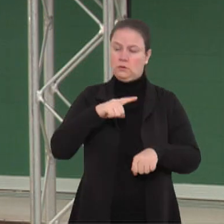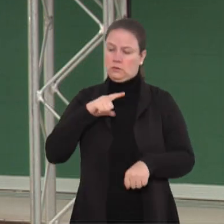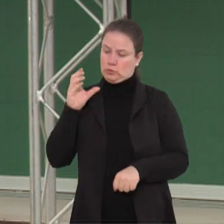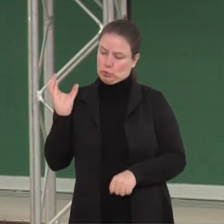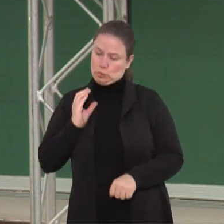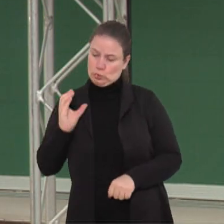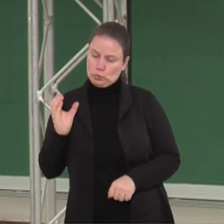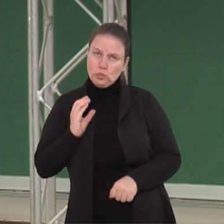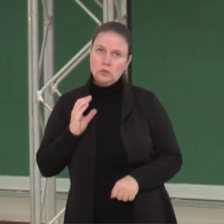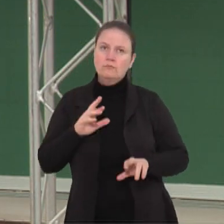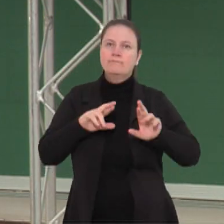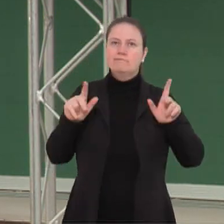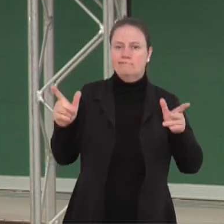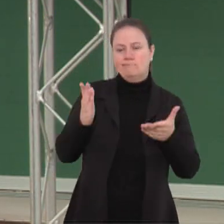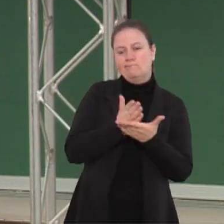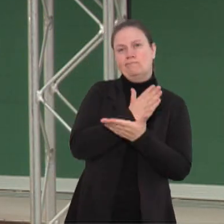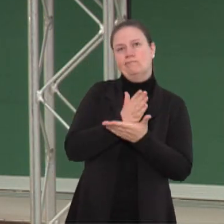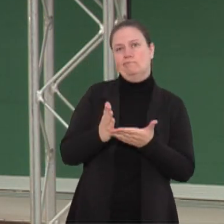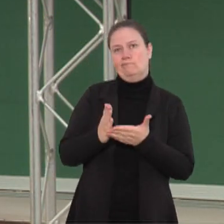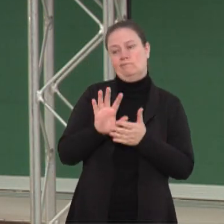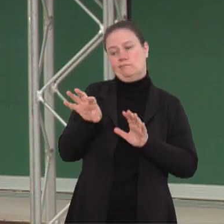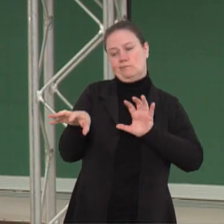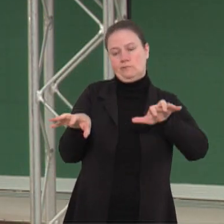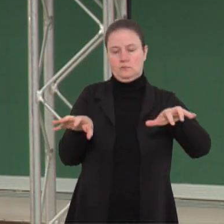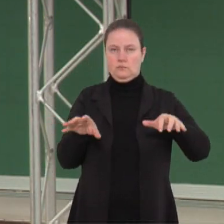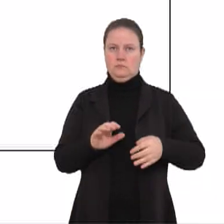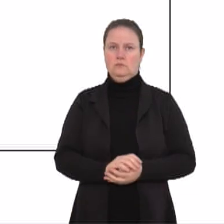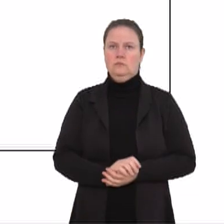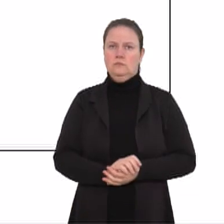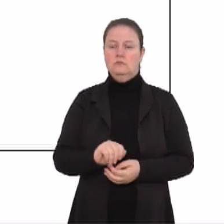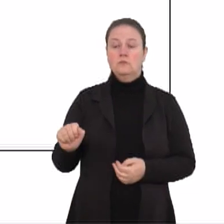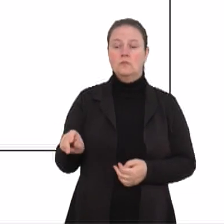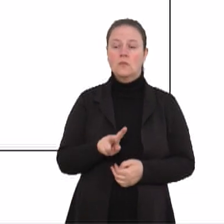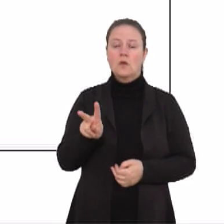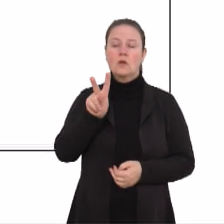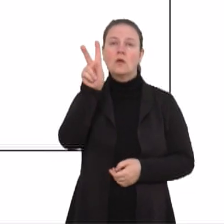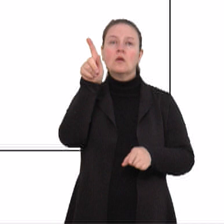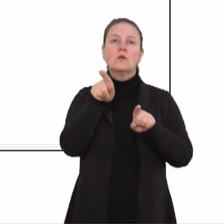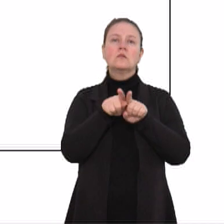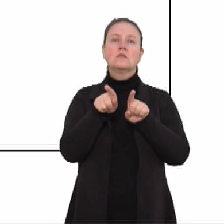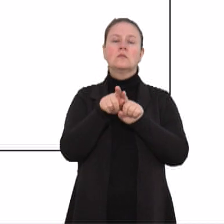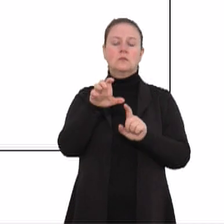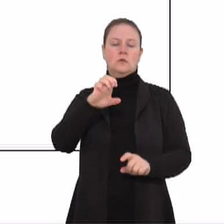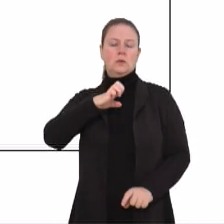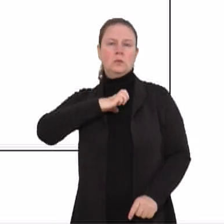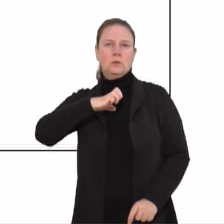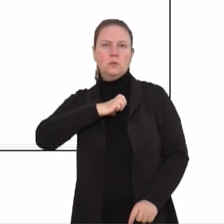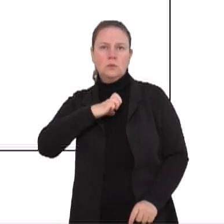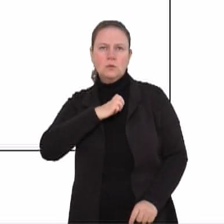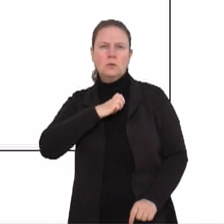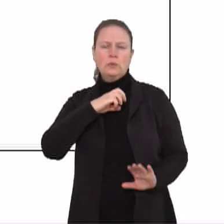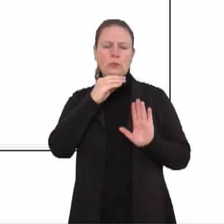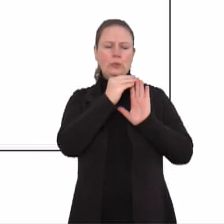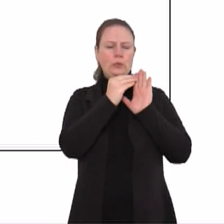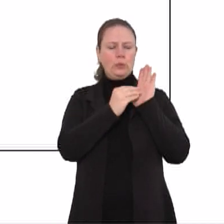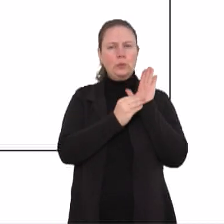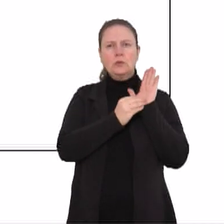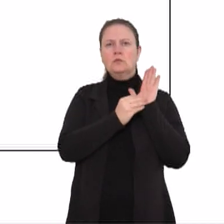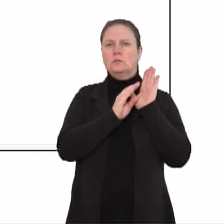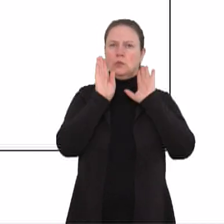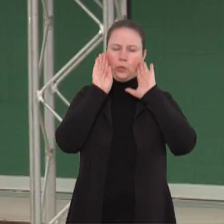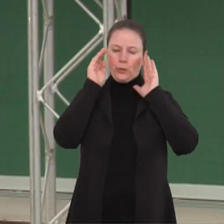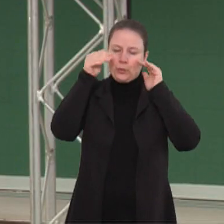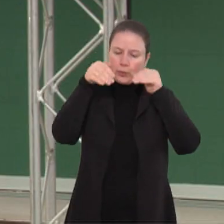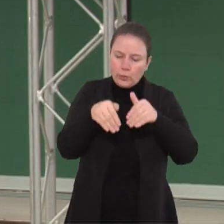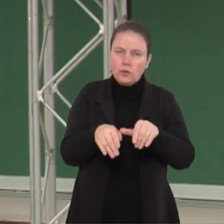Os valores. Os valores passam inclusive pela ética. Nós temos um conteúdo específico